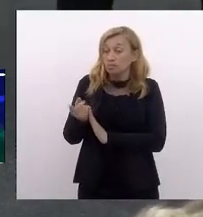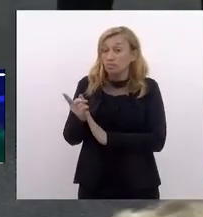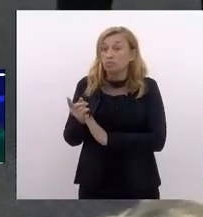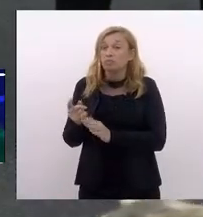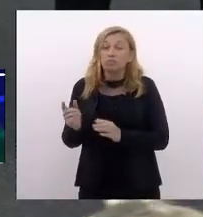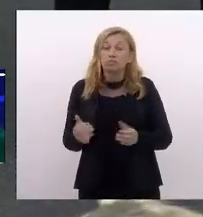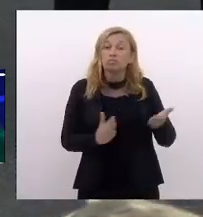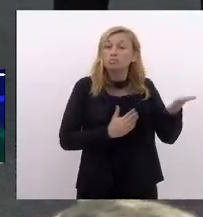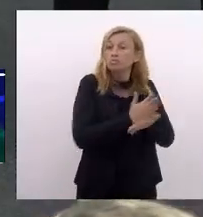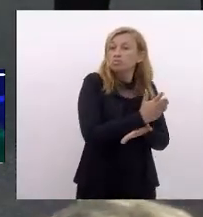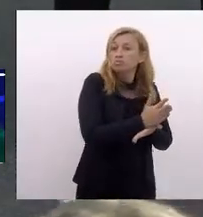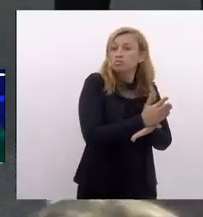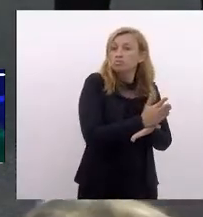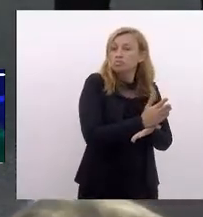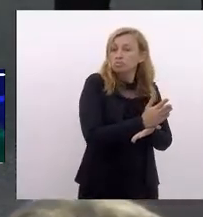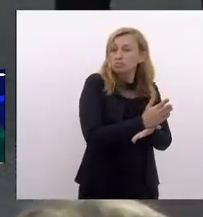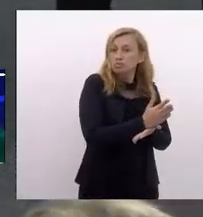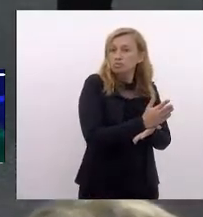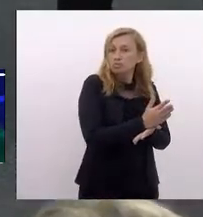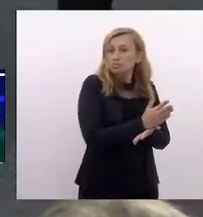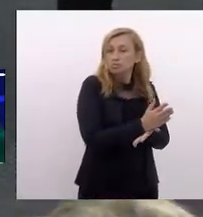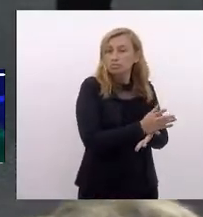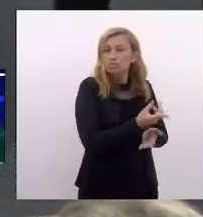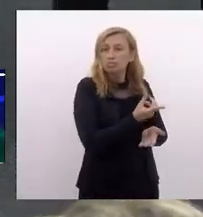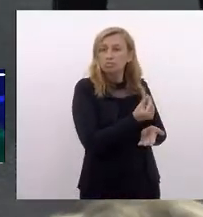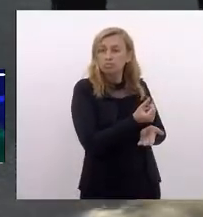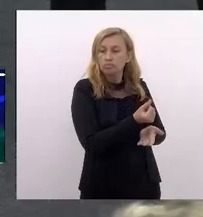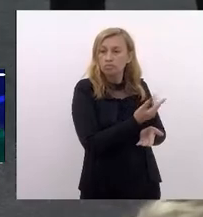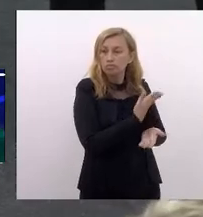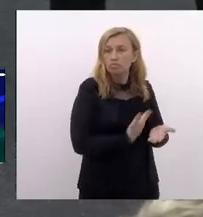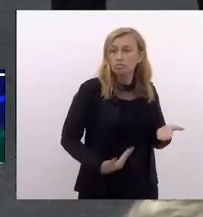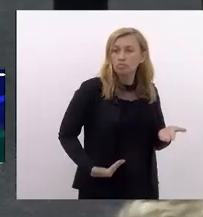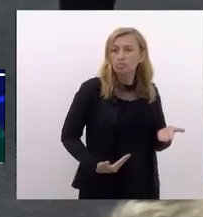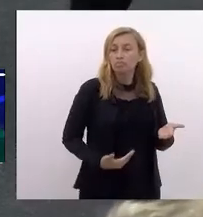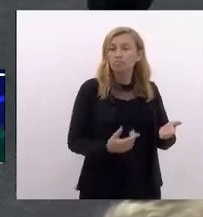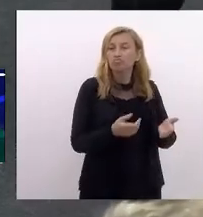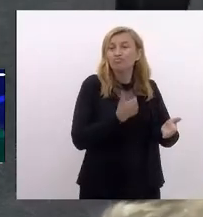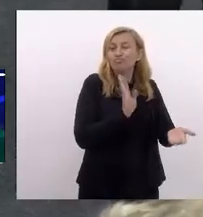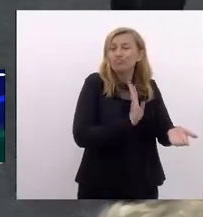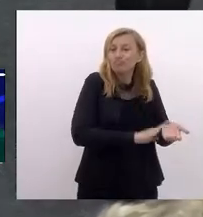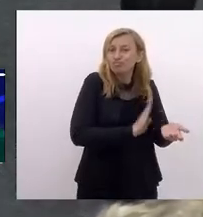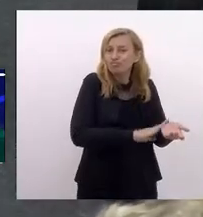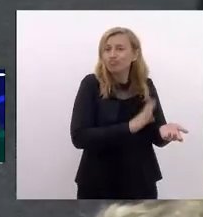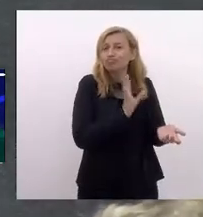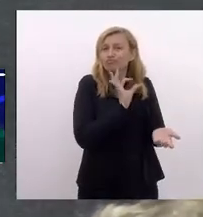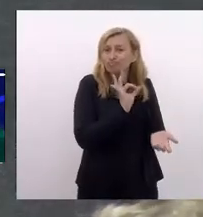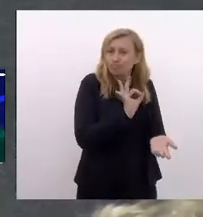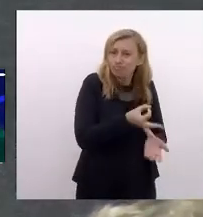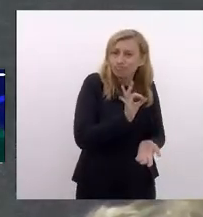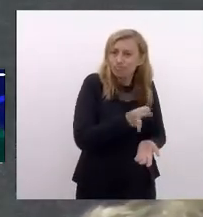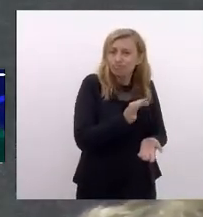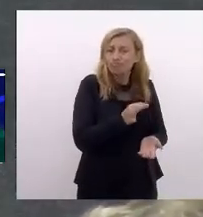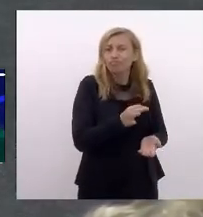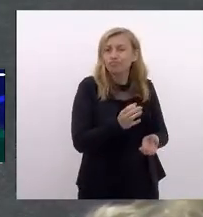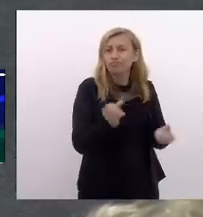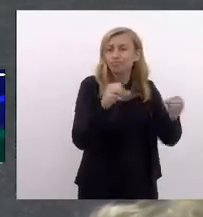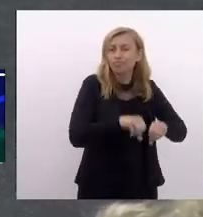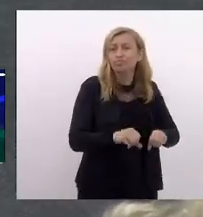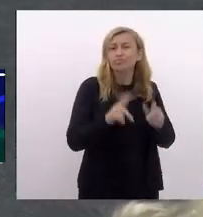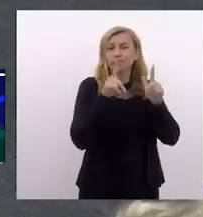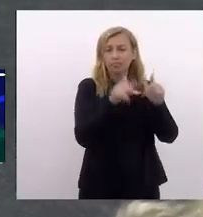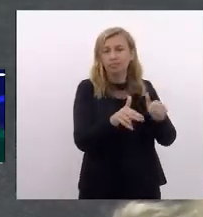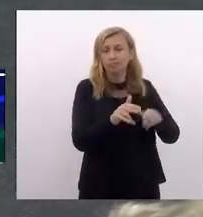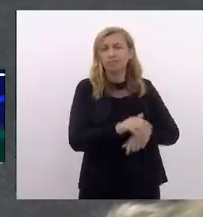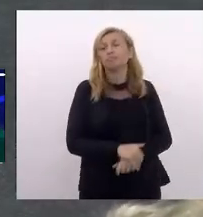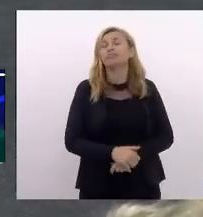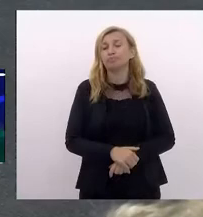aprovação da conta das contas de um governo um ciclo vicioso que inevitavelmente e para esse mesmo